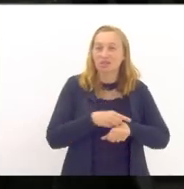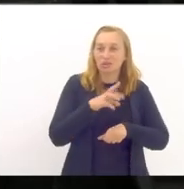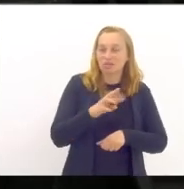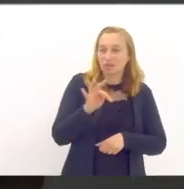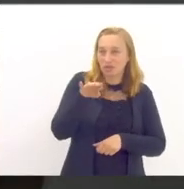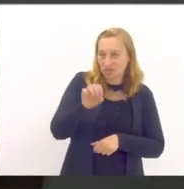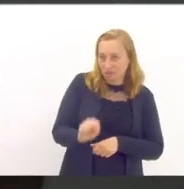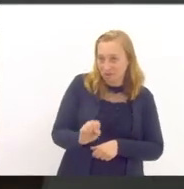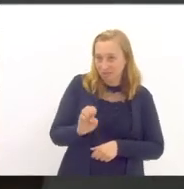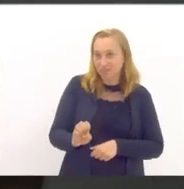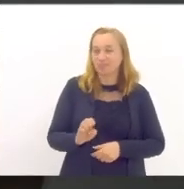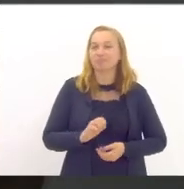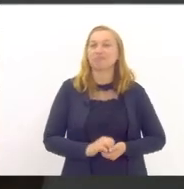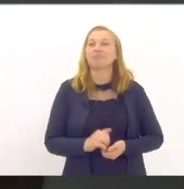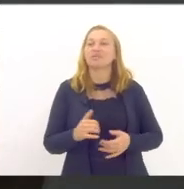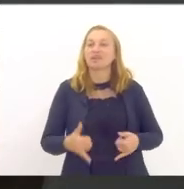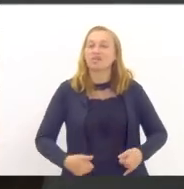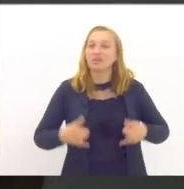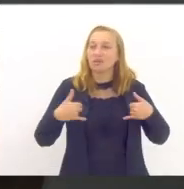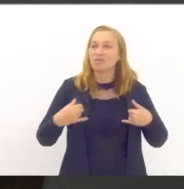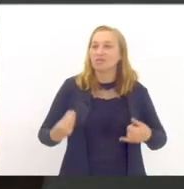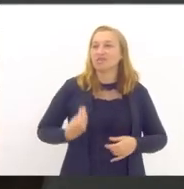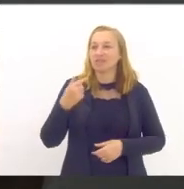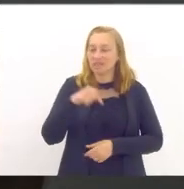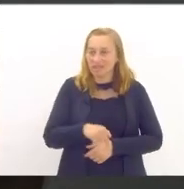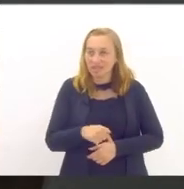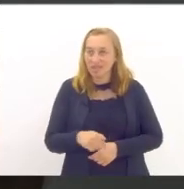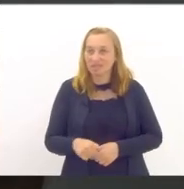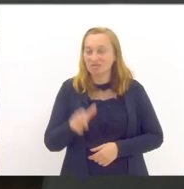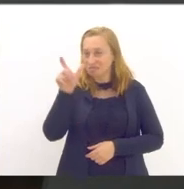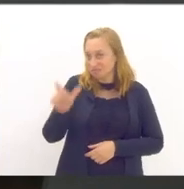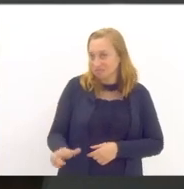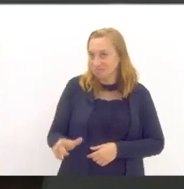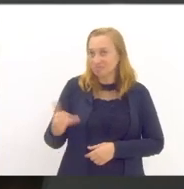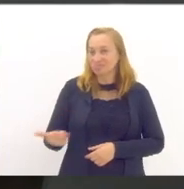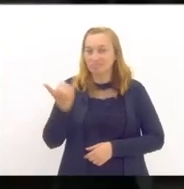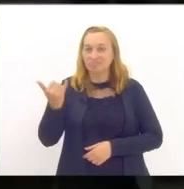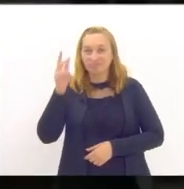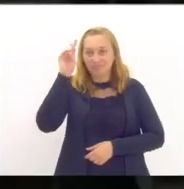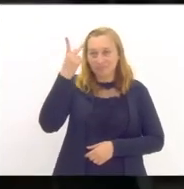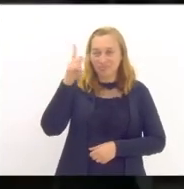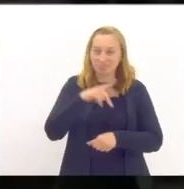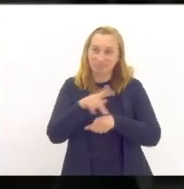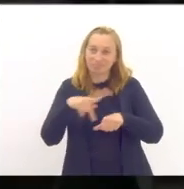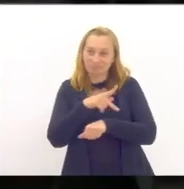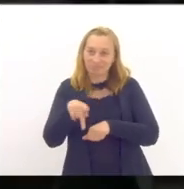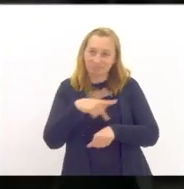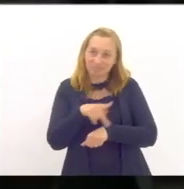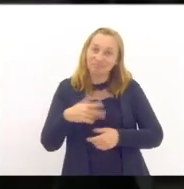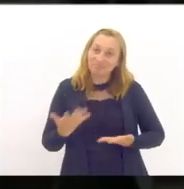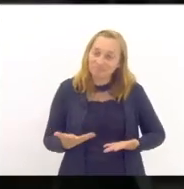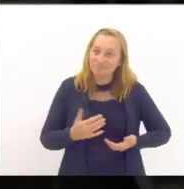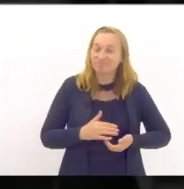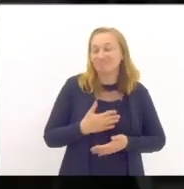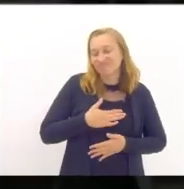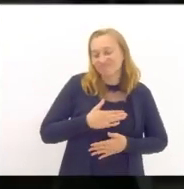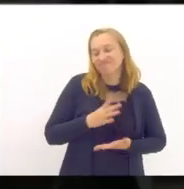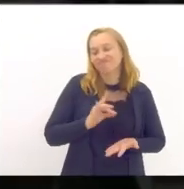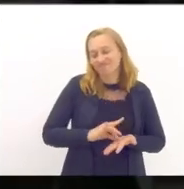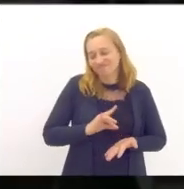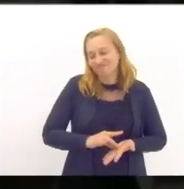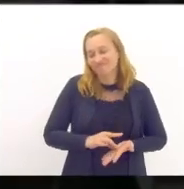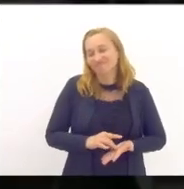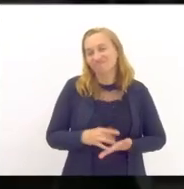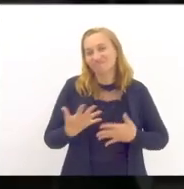Tortima, muito honrado de tê-lo aqui, uma figura importantíssima na história desse país. Para mim, realmente, é um